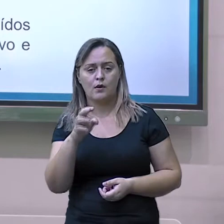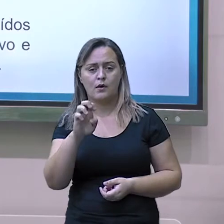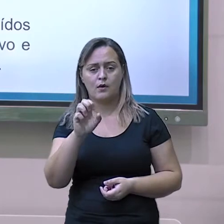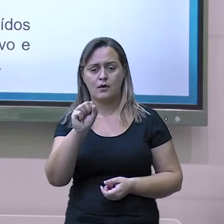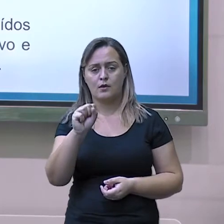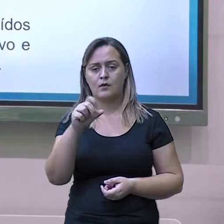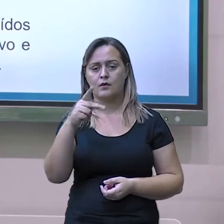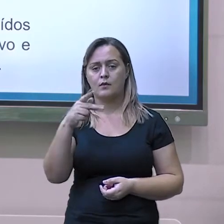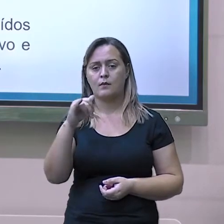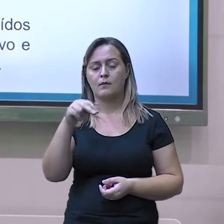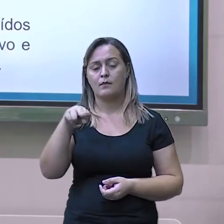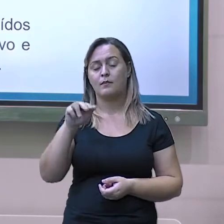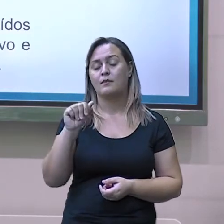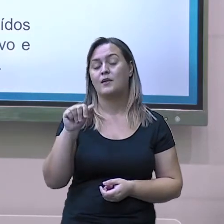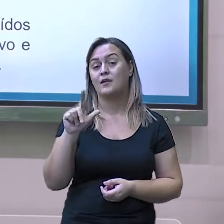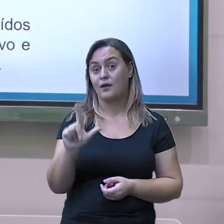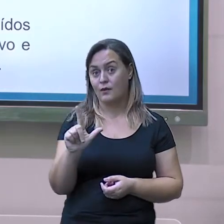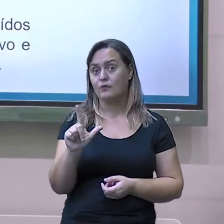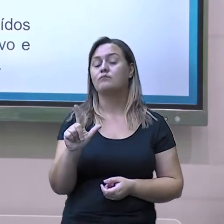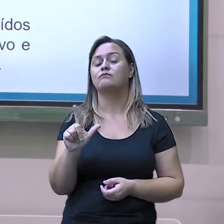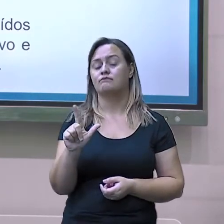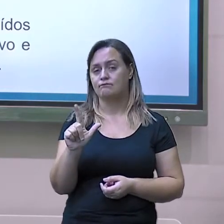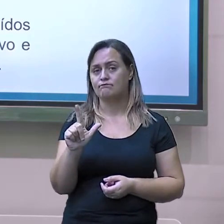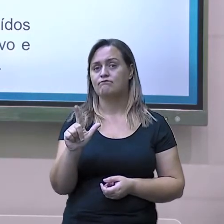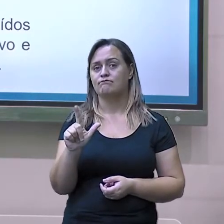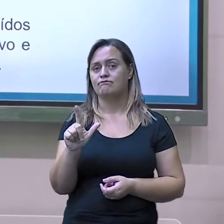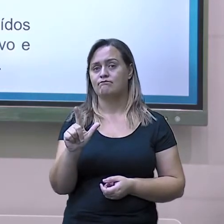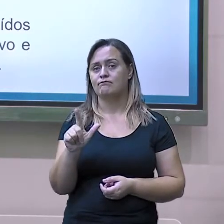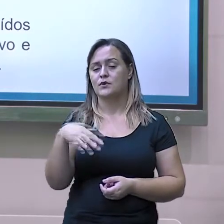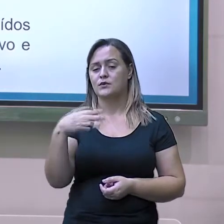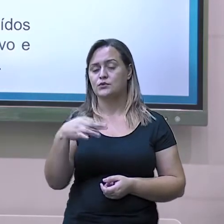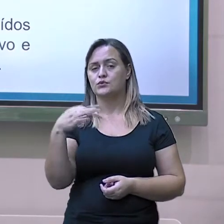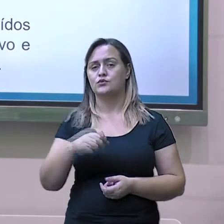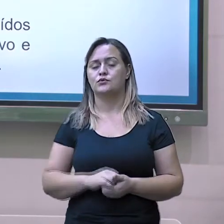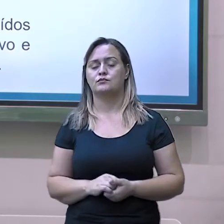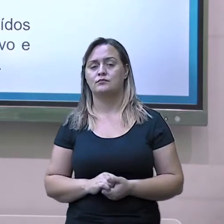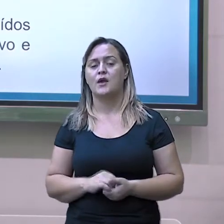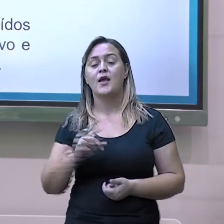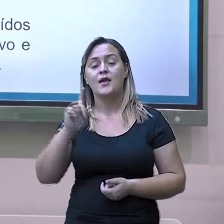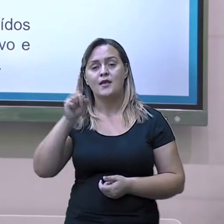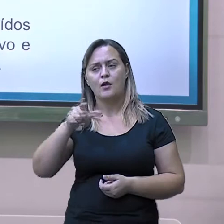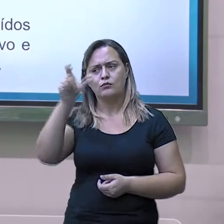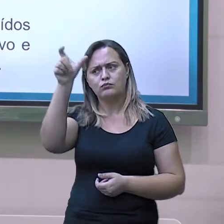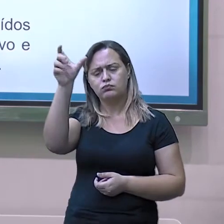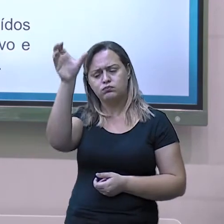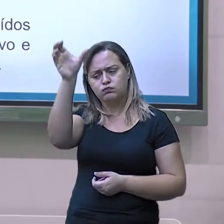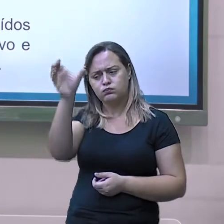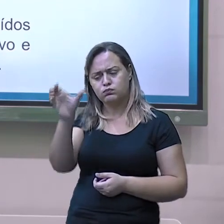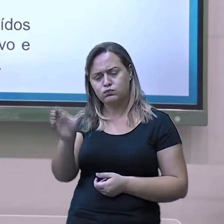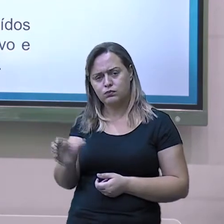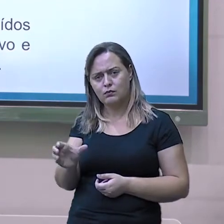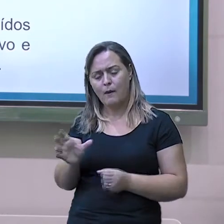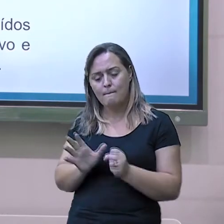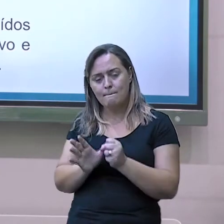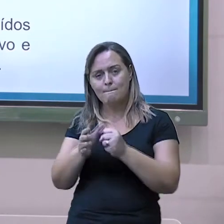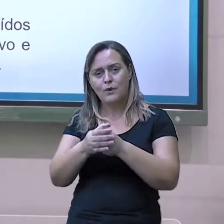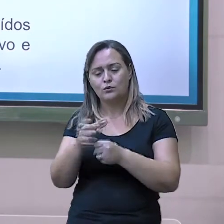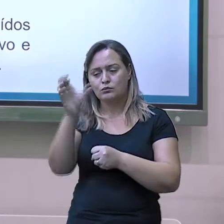ligam e por ele passa a estrutura denominada medula espinal ou